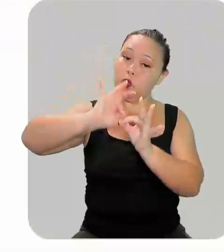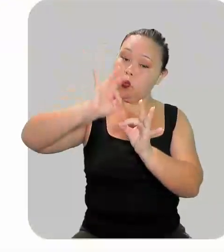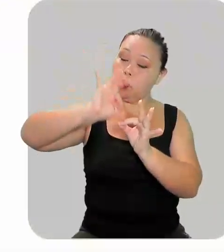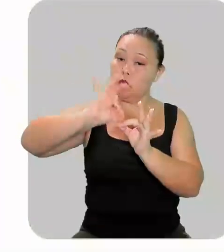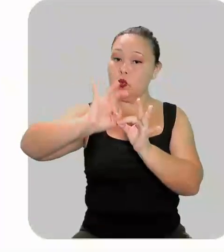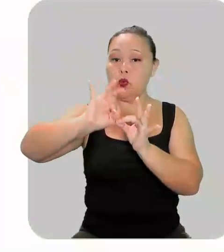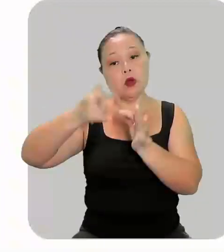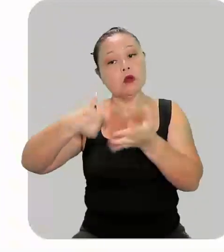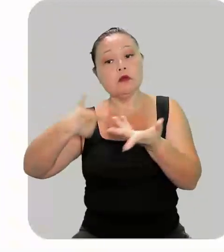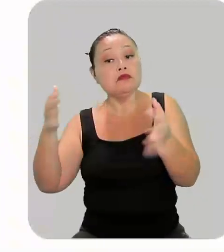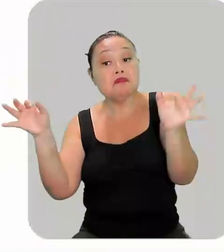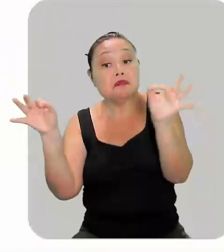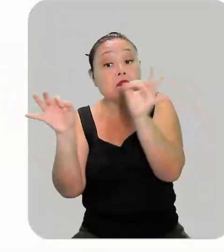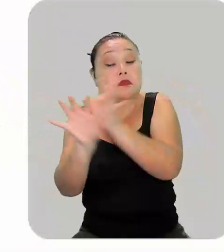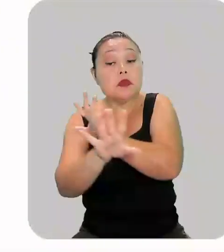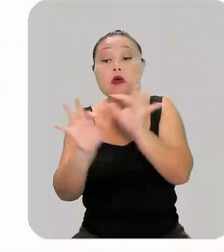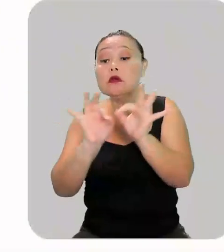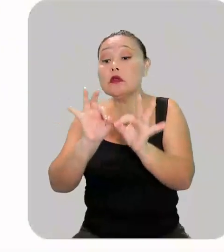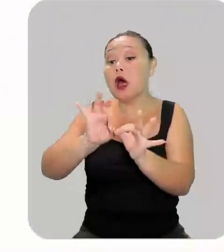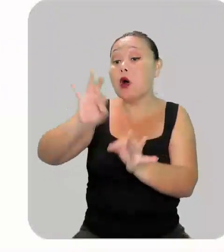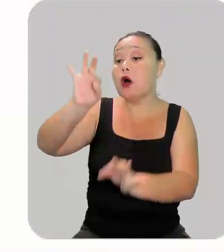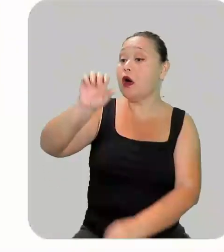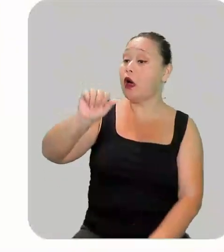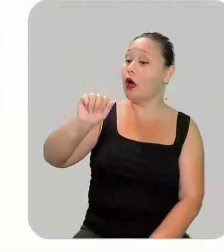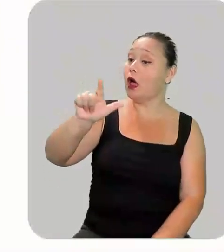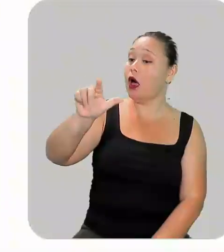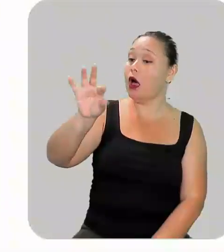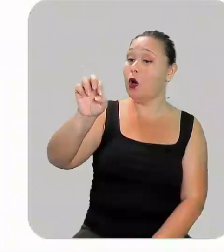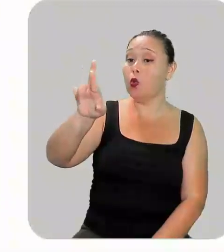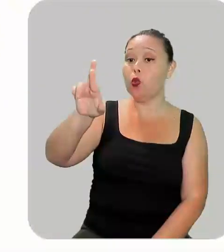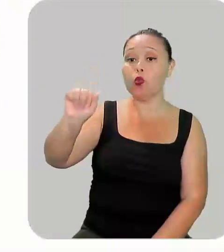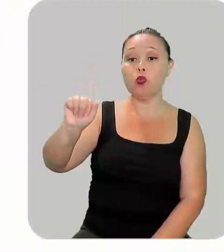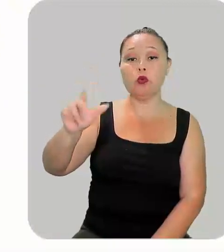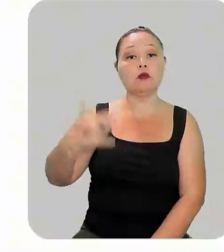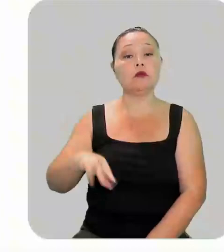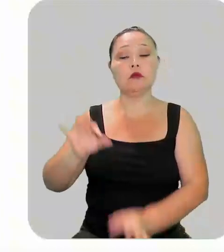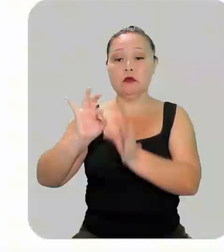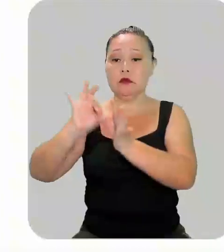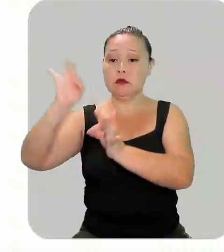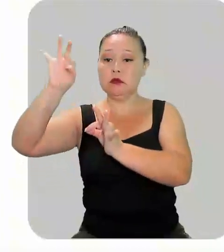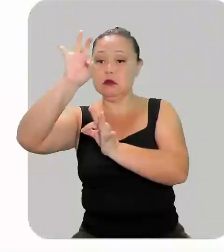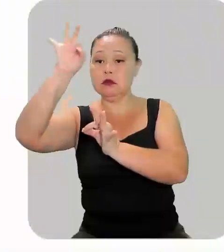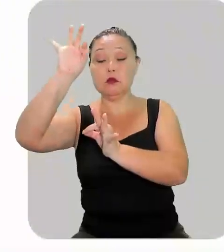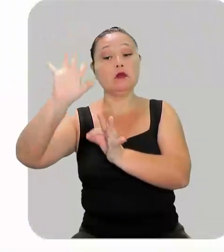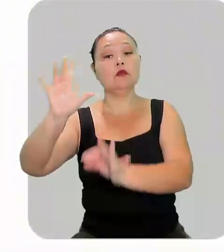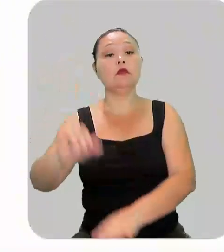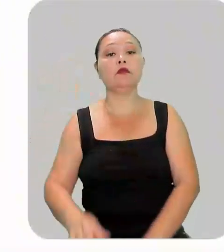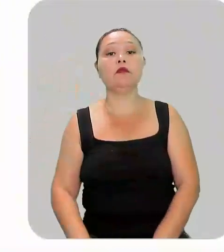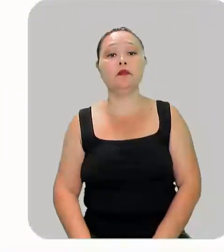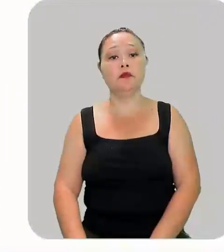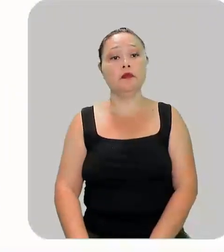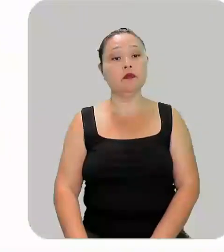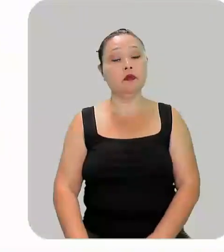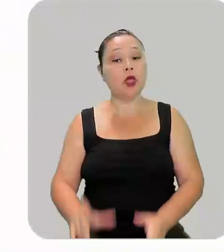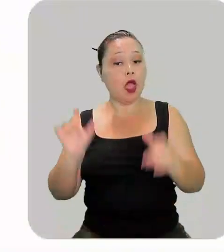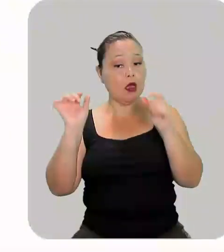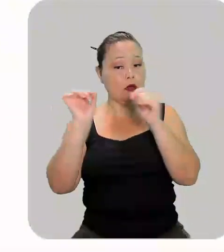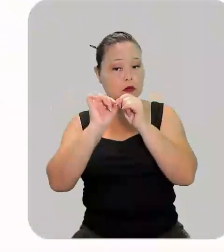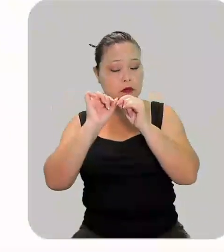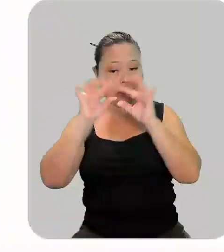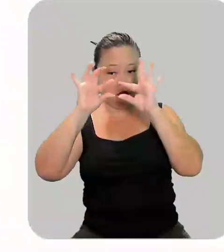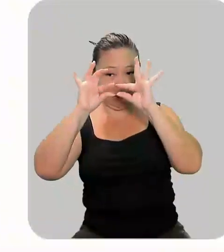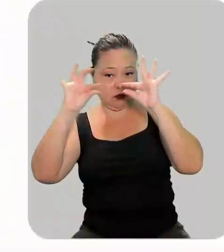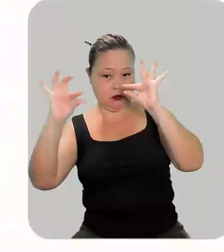entendeu? Prontinho. Tan, tan, tan, tan, tan, tan, tan, tan, tran, tran, tran. É como se ela